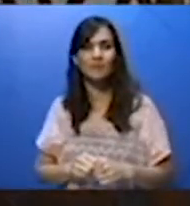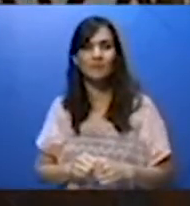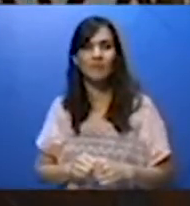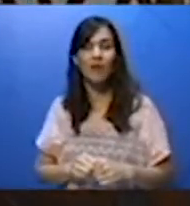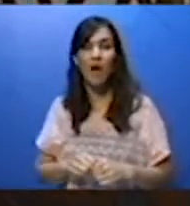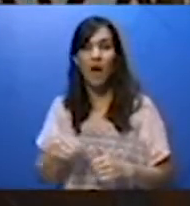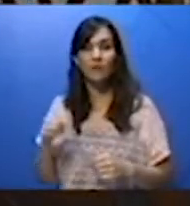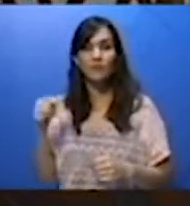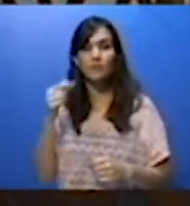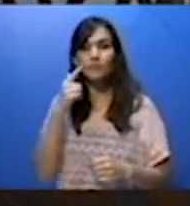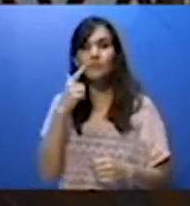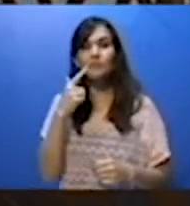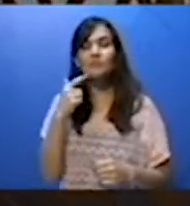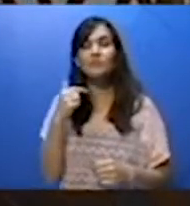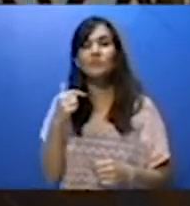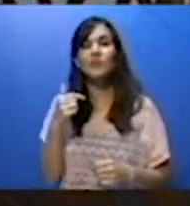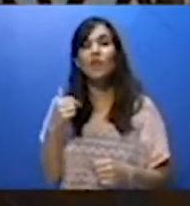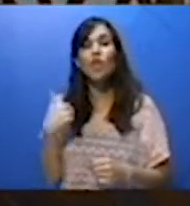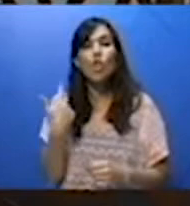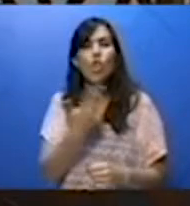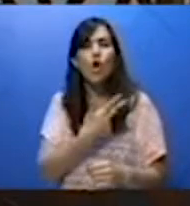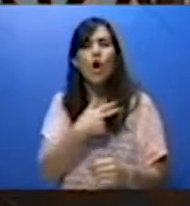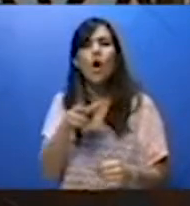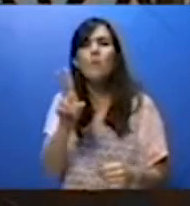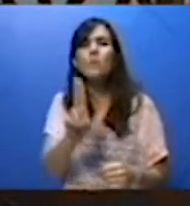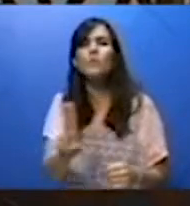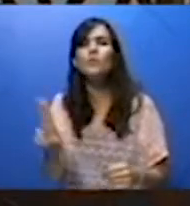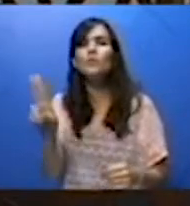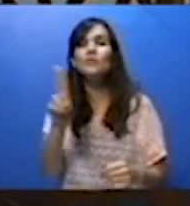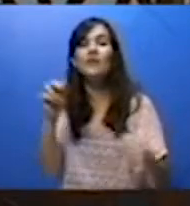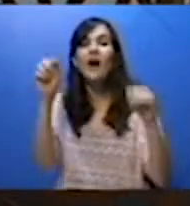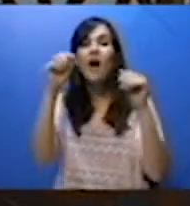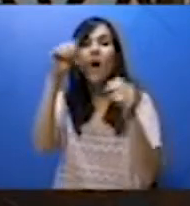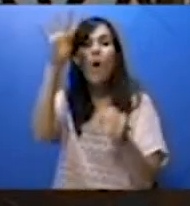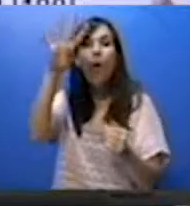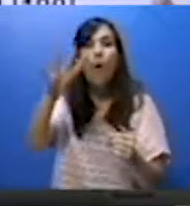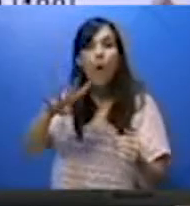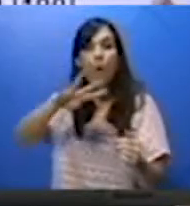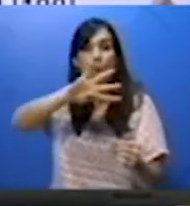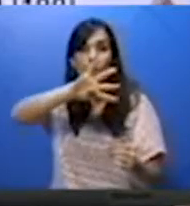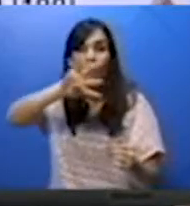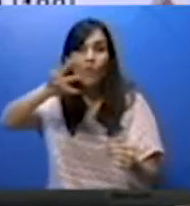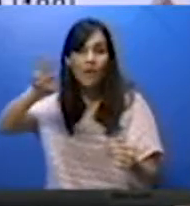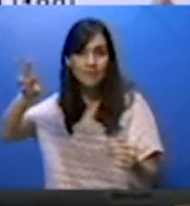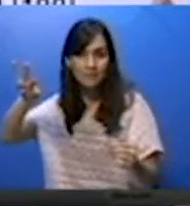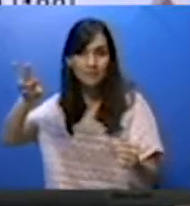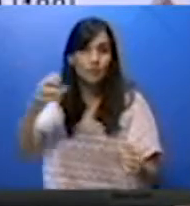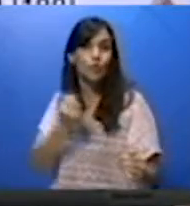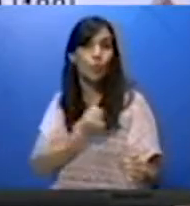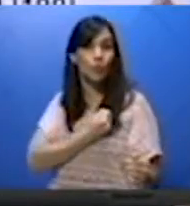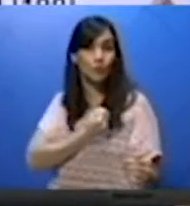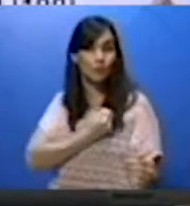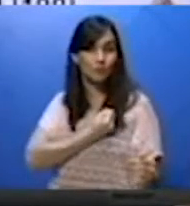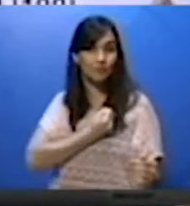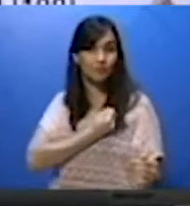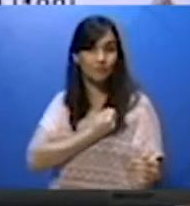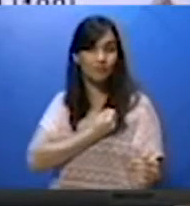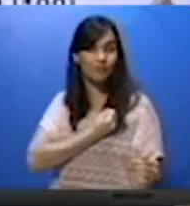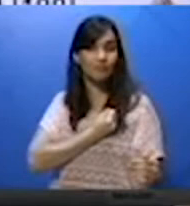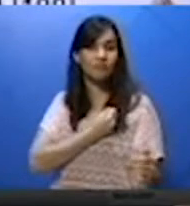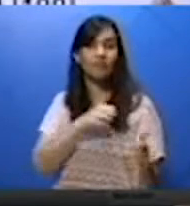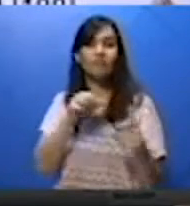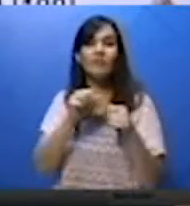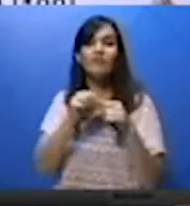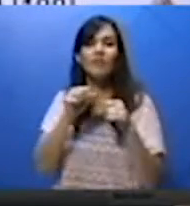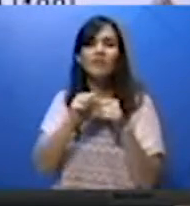nós vamos usar o quadro numérico para executar e as